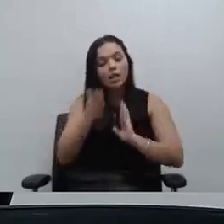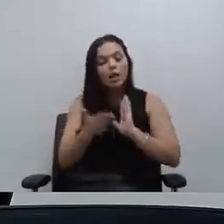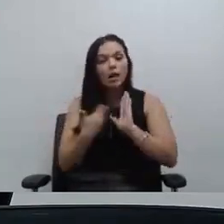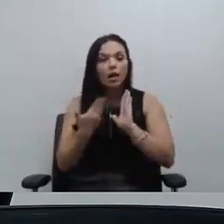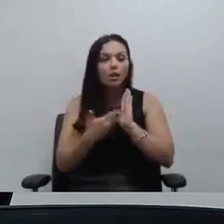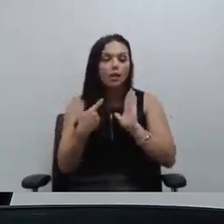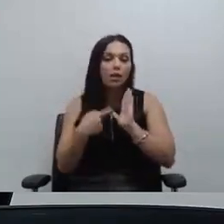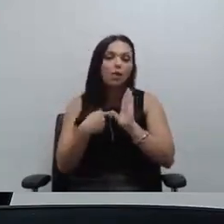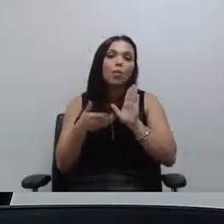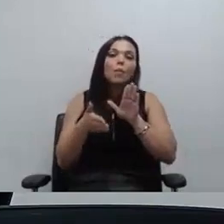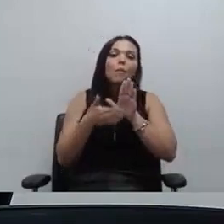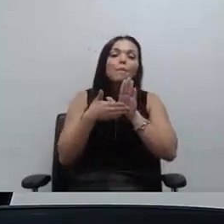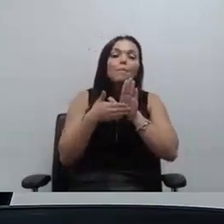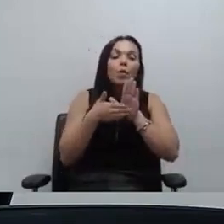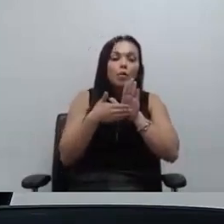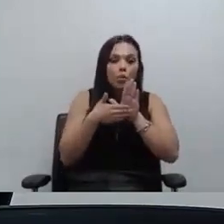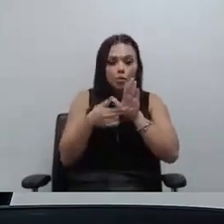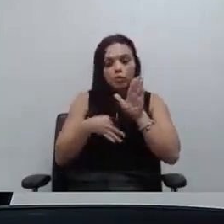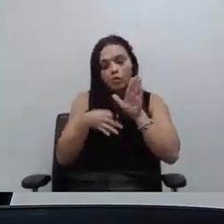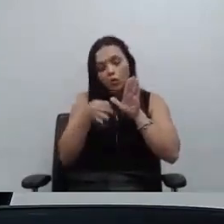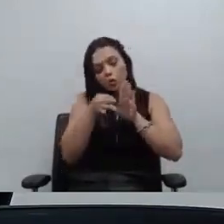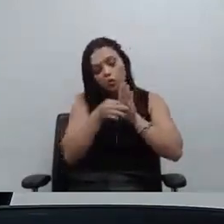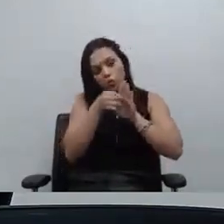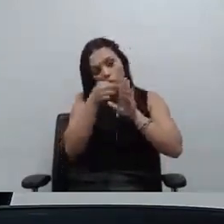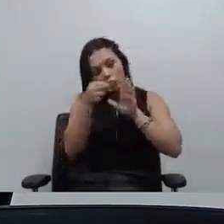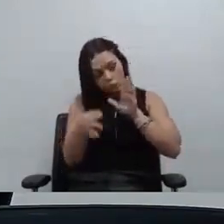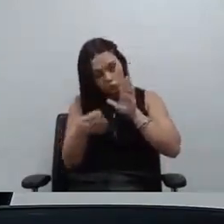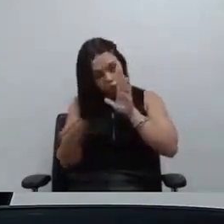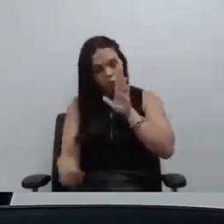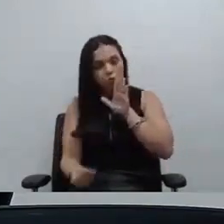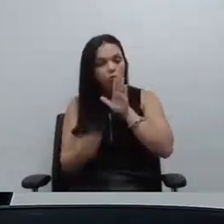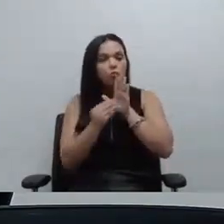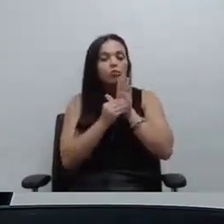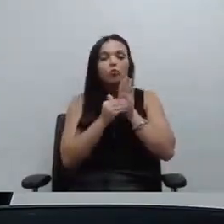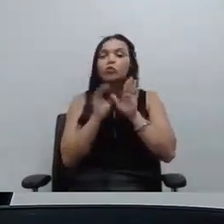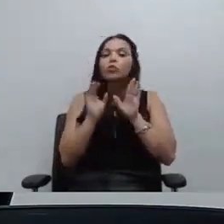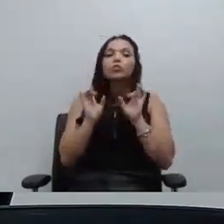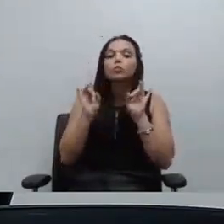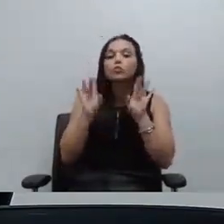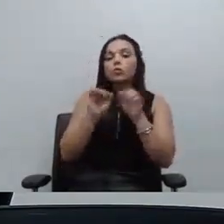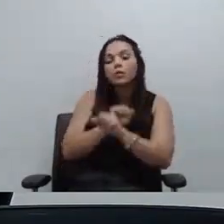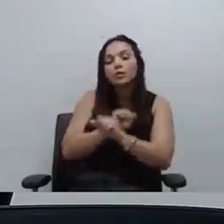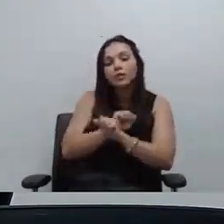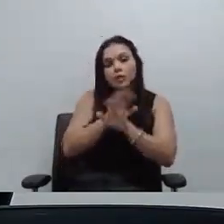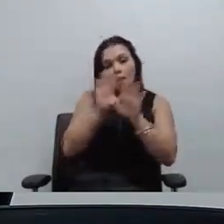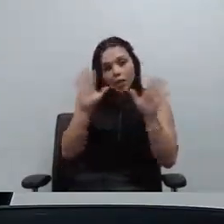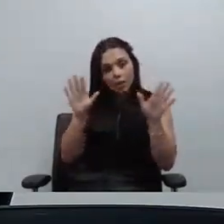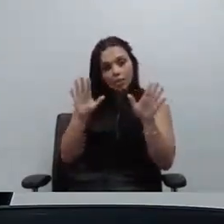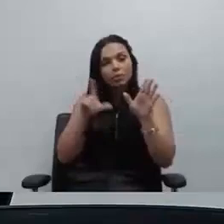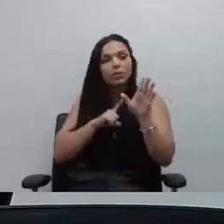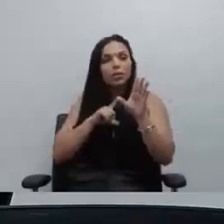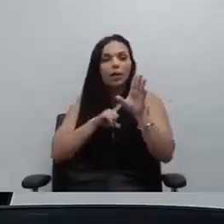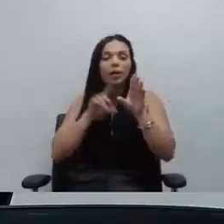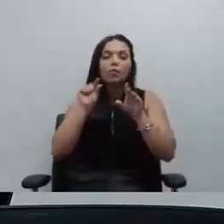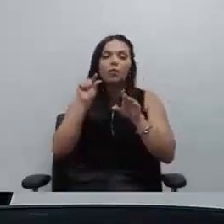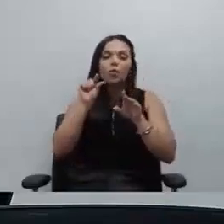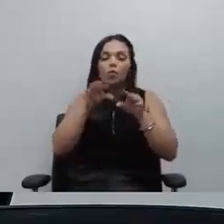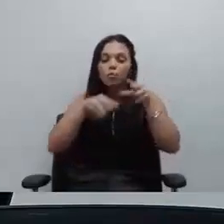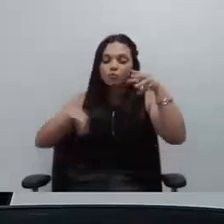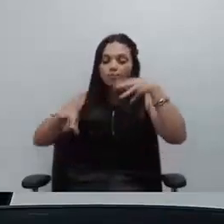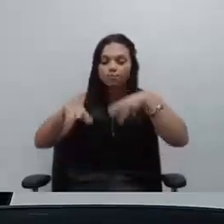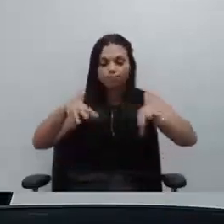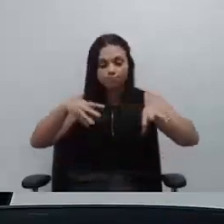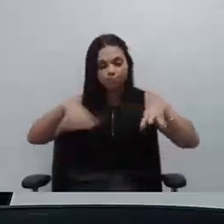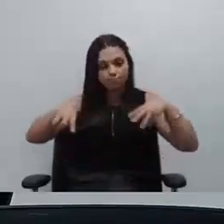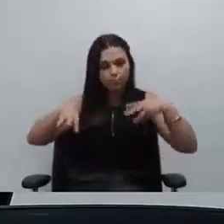Eu estou incorporando essas sugestões, nada muito substancial, apenas alguns esclarecimentos ou desmembramentos, etc.